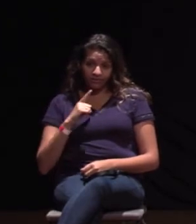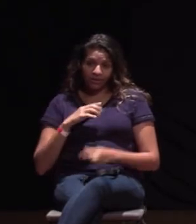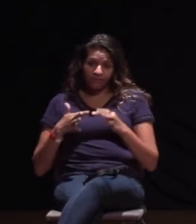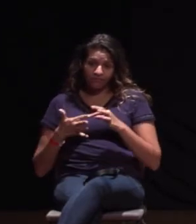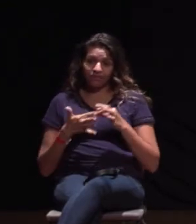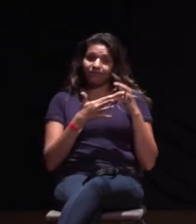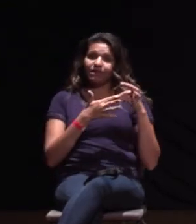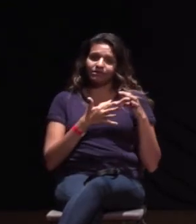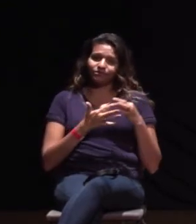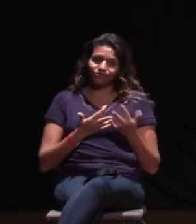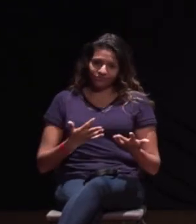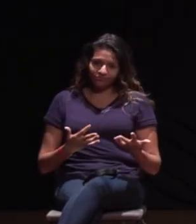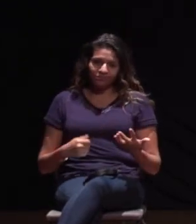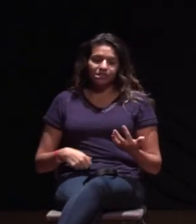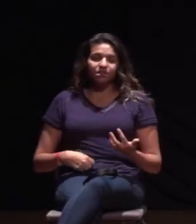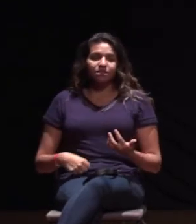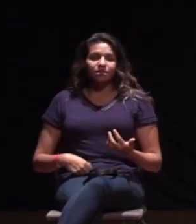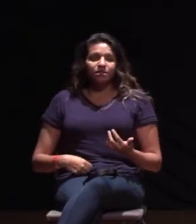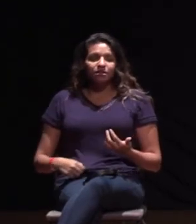reconhecendo que